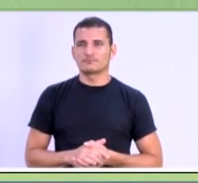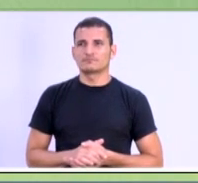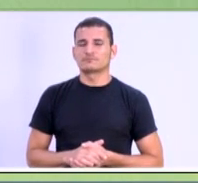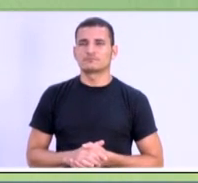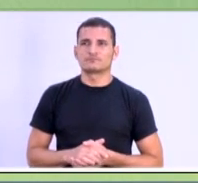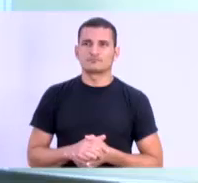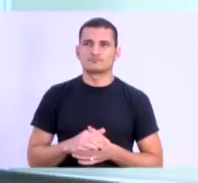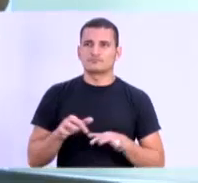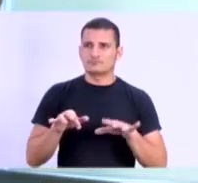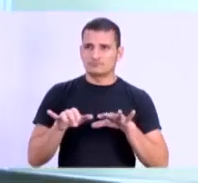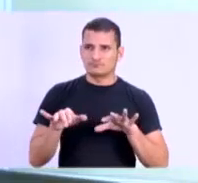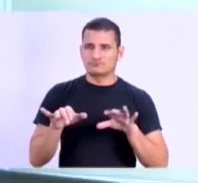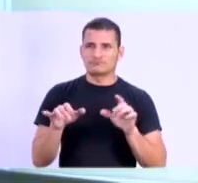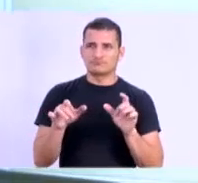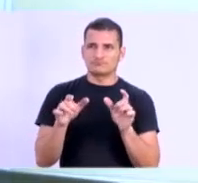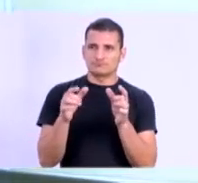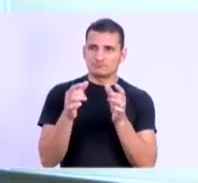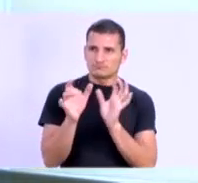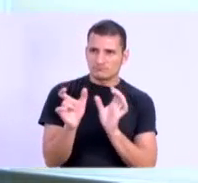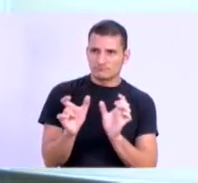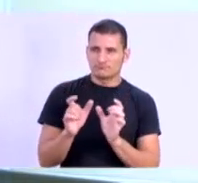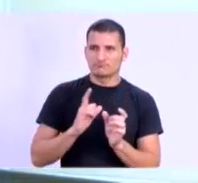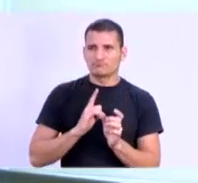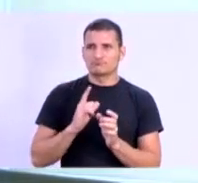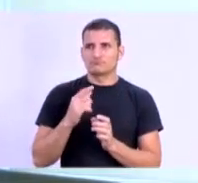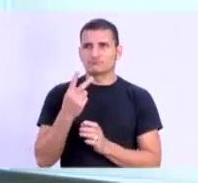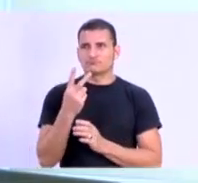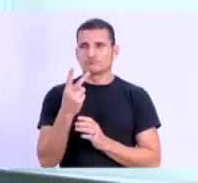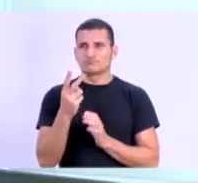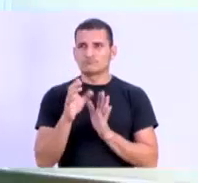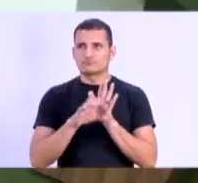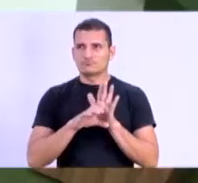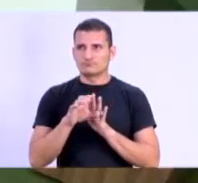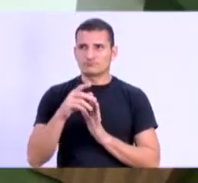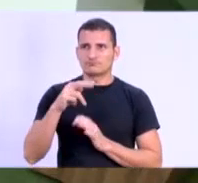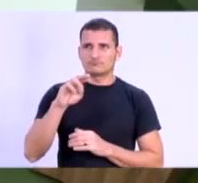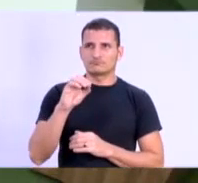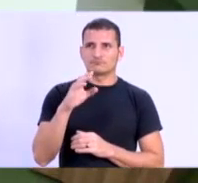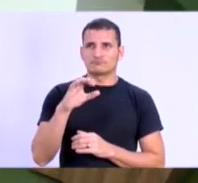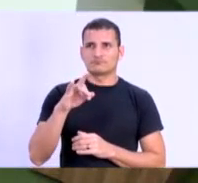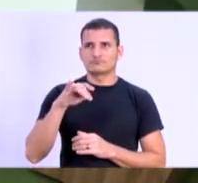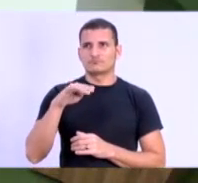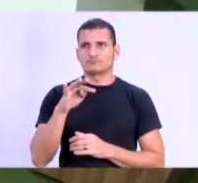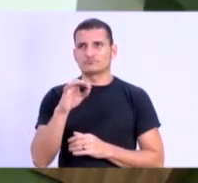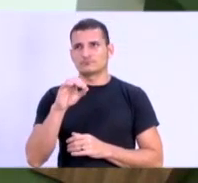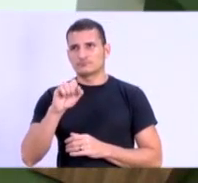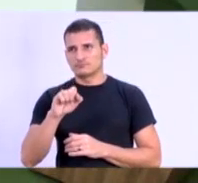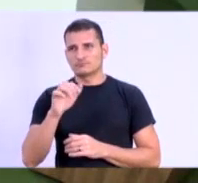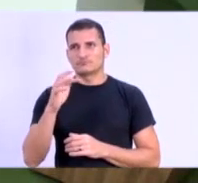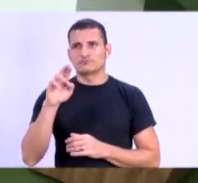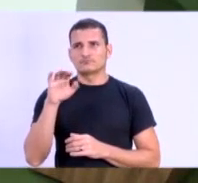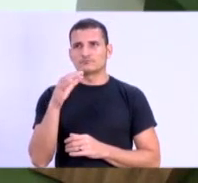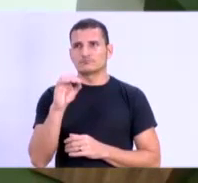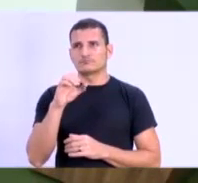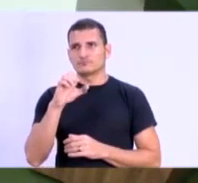dois conceitos, que era procedimentos e funções, né, professor? Faz tempo isso aí, não? Procedimentos era apenas,